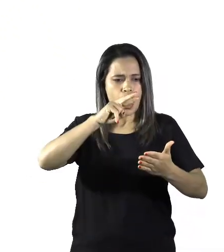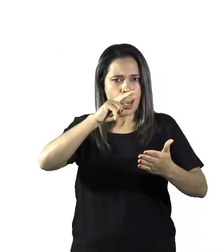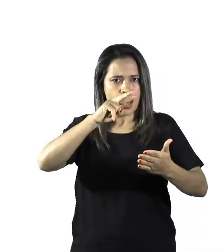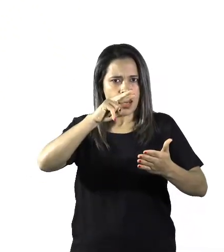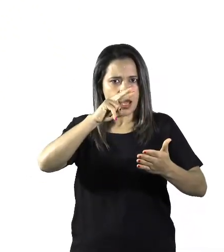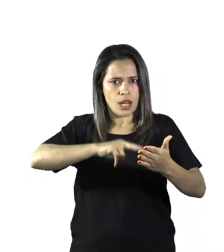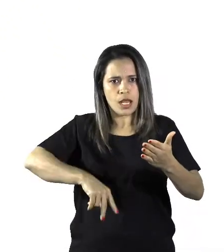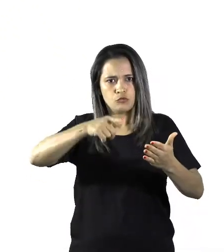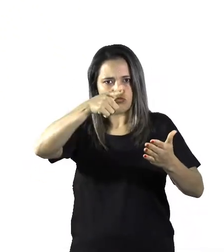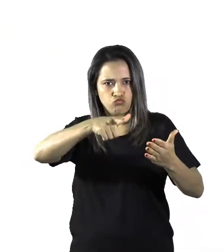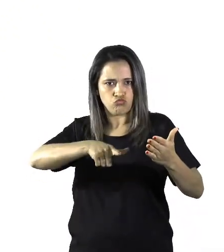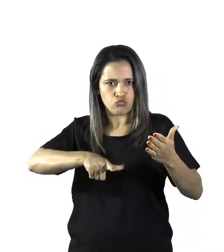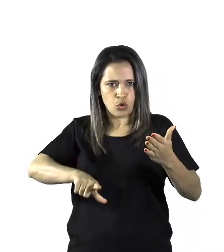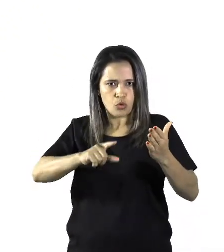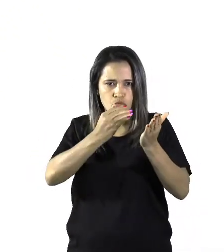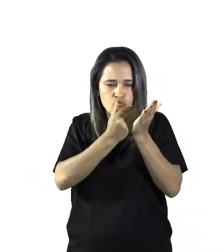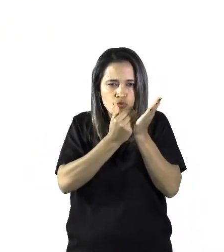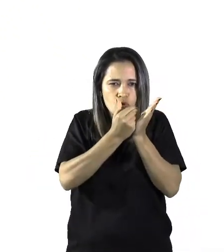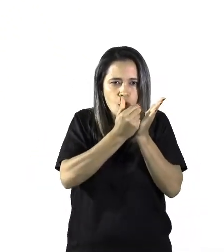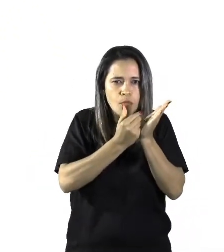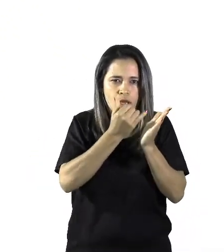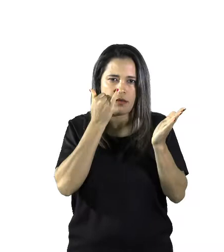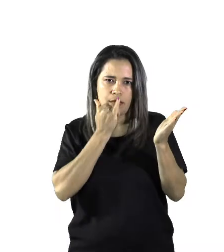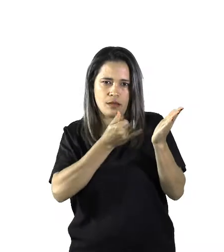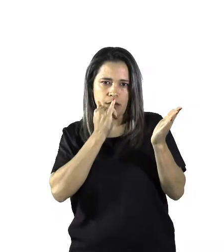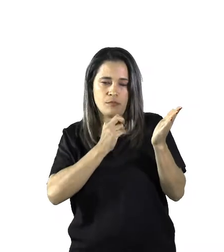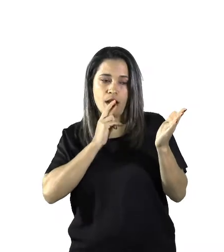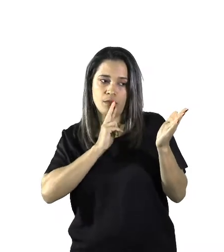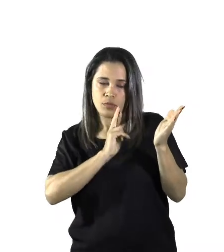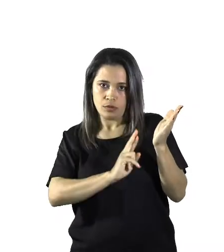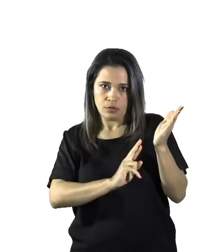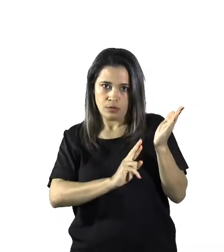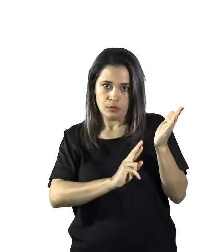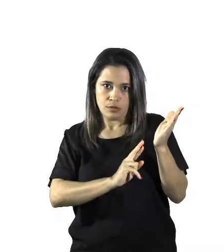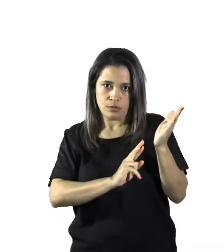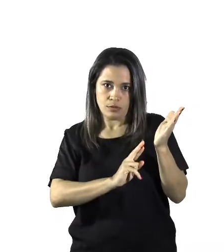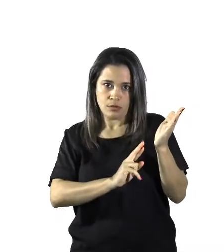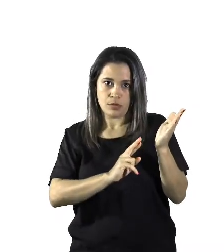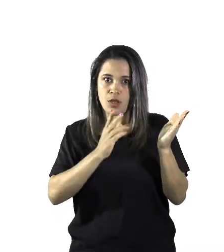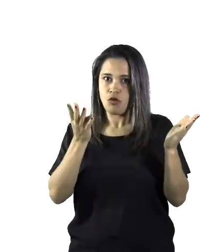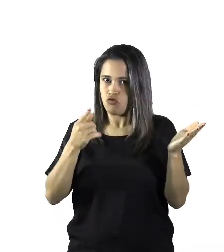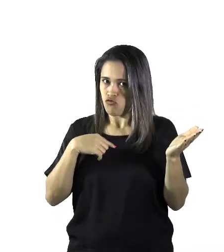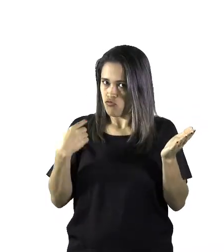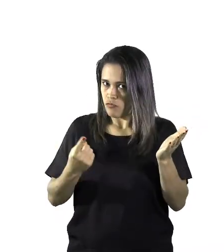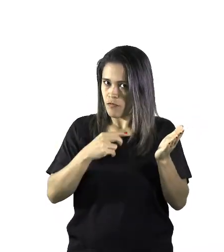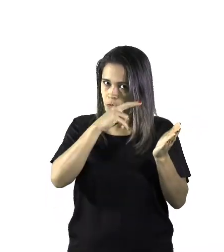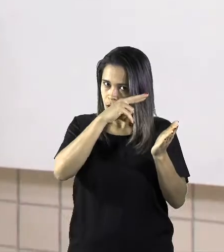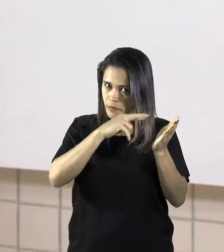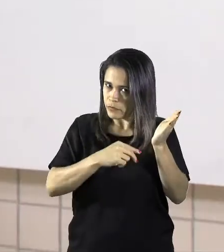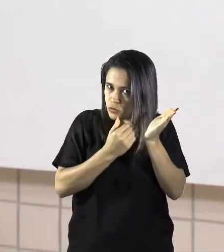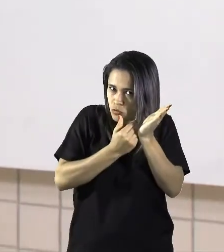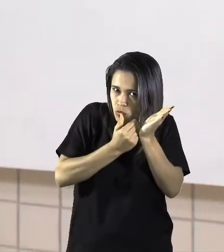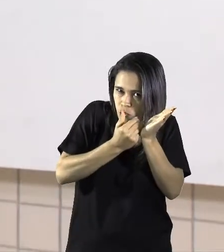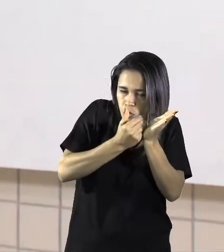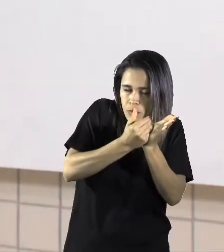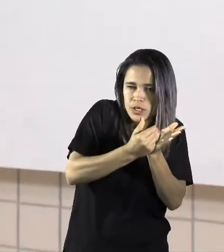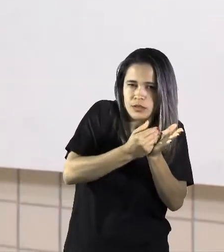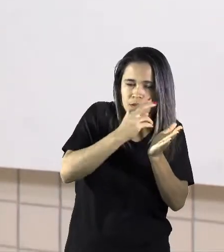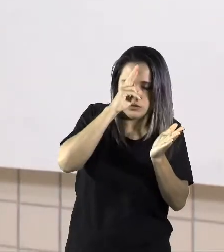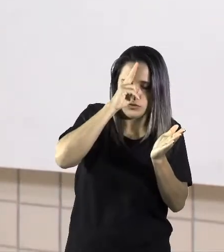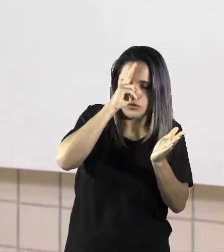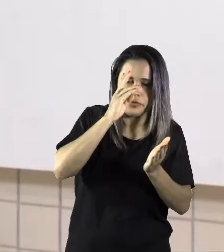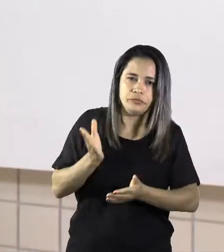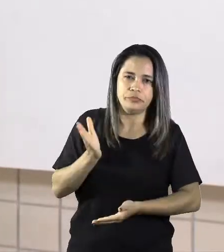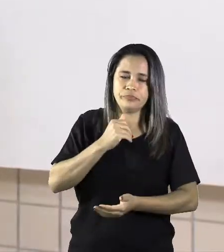da narrativa para responder esta questão. Então nós vamos fazer a leitura do início da narrativa. Então vamos